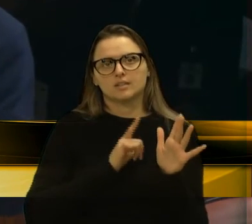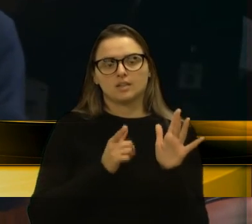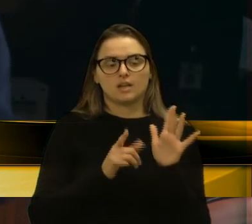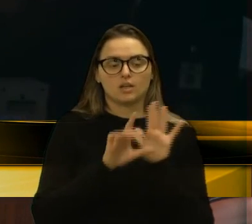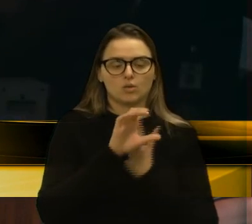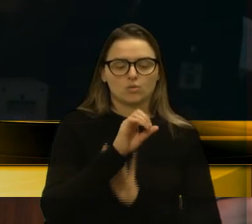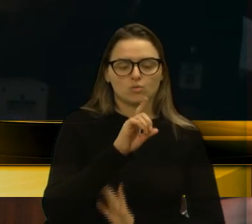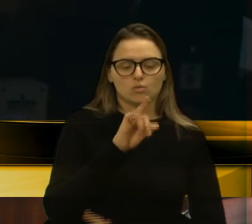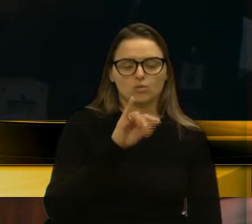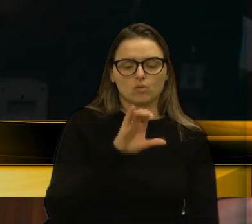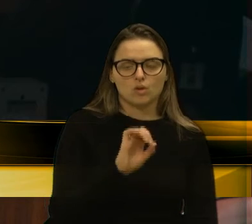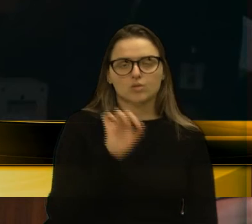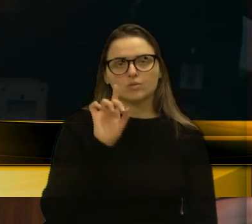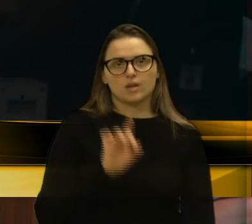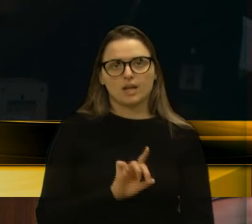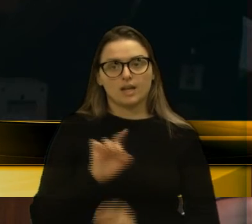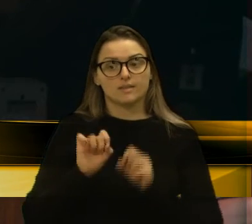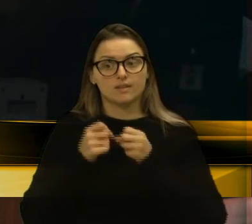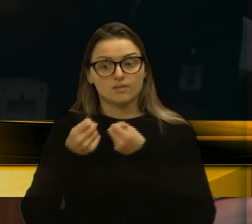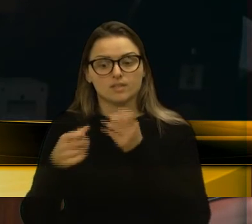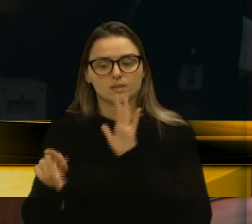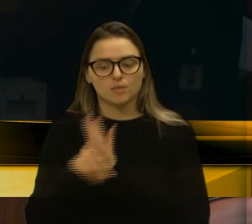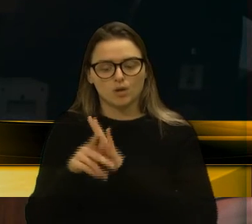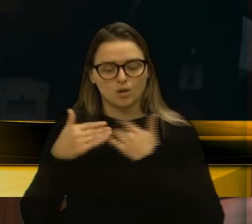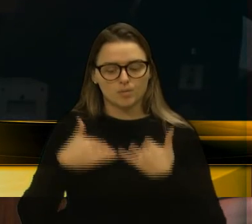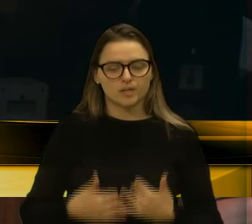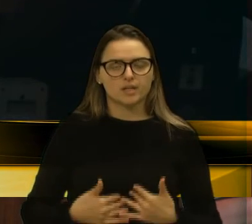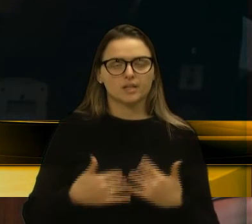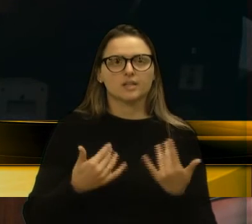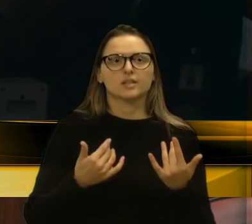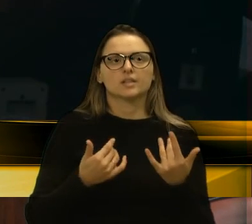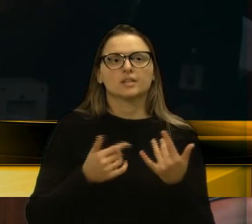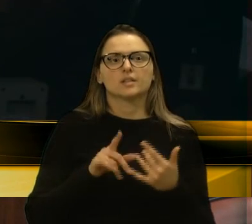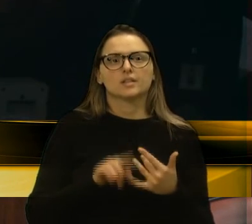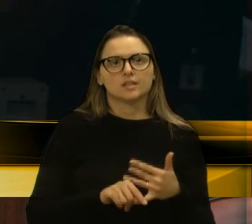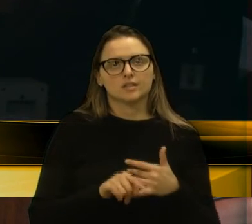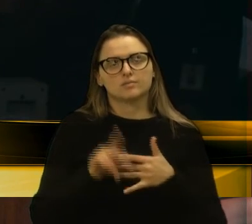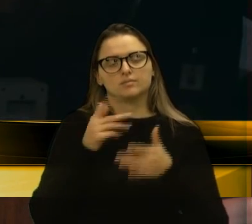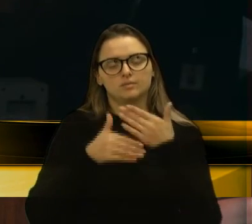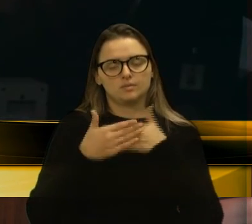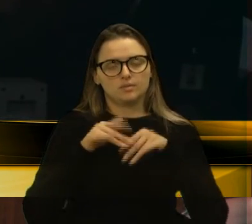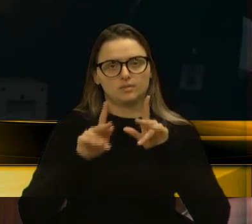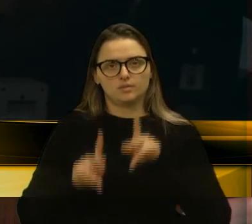o que é legítima defesa, e esse conceito ele garante, né, que as pessoas